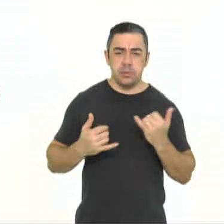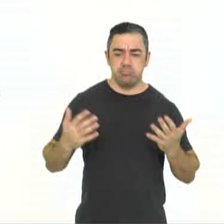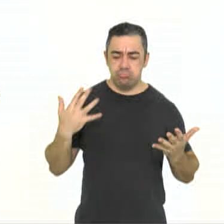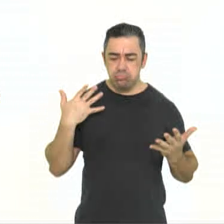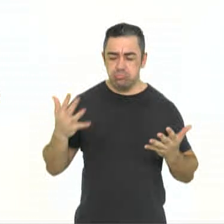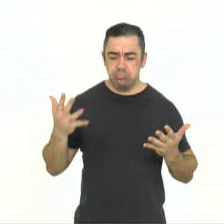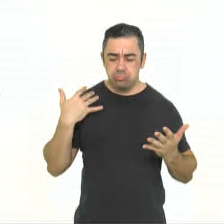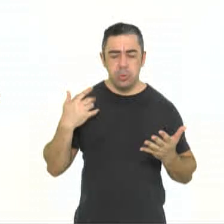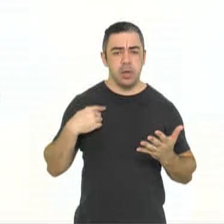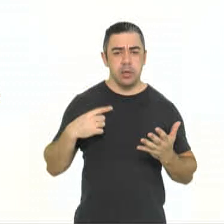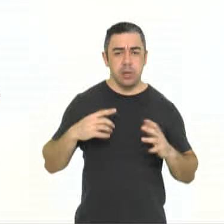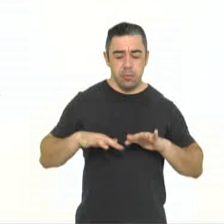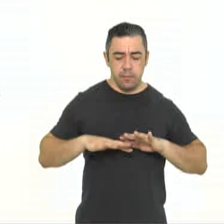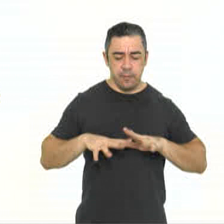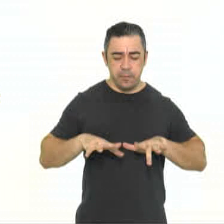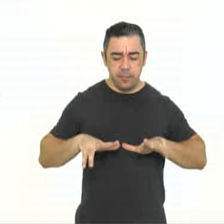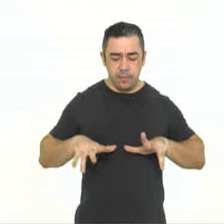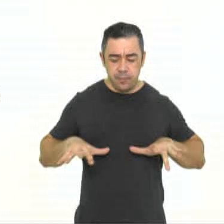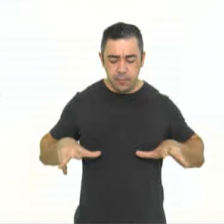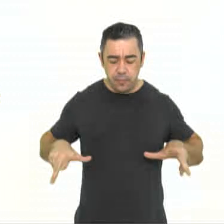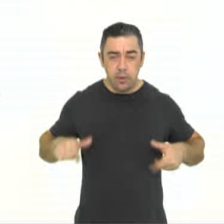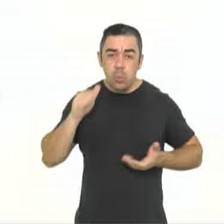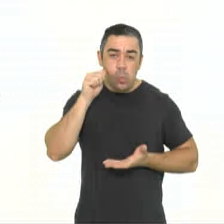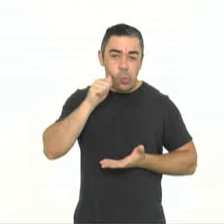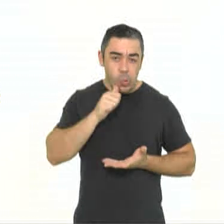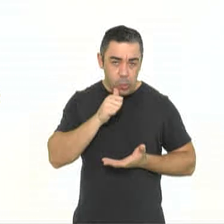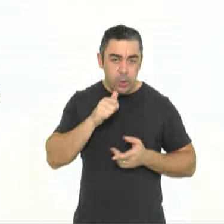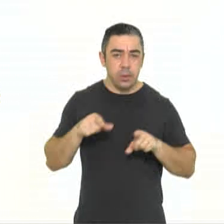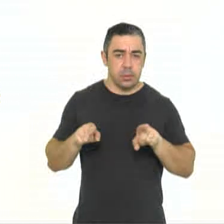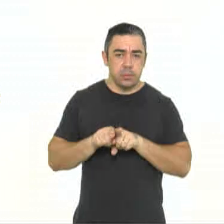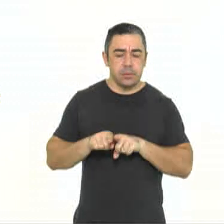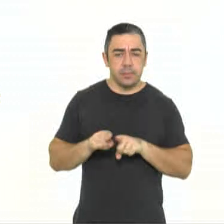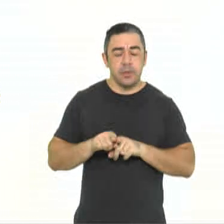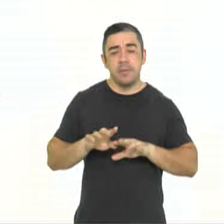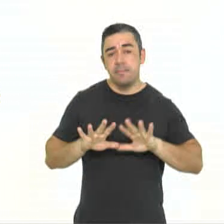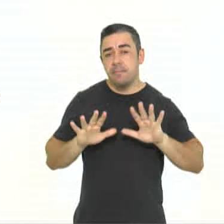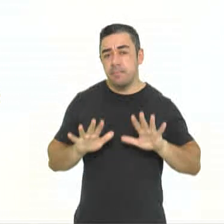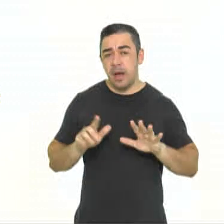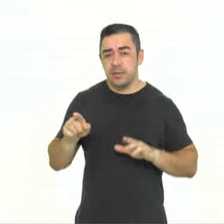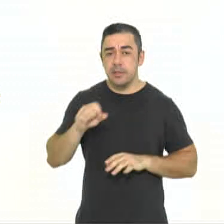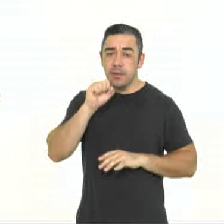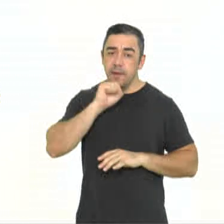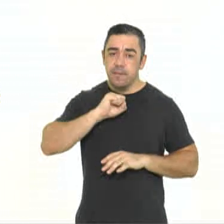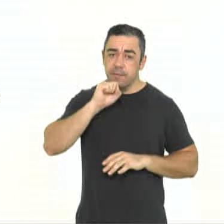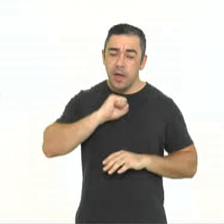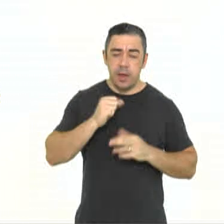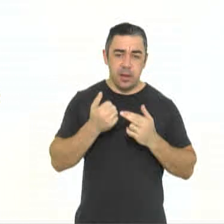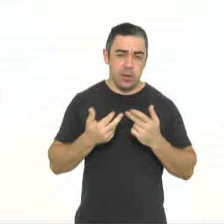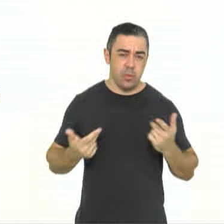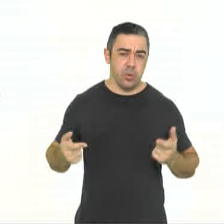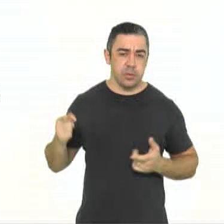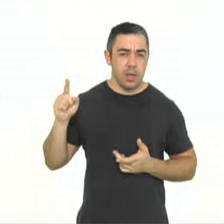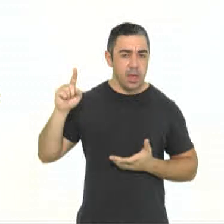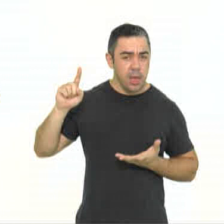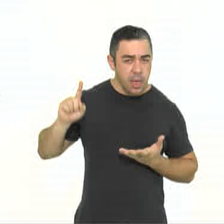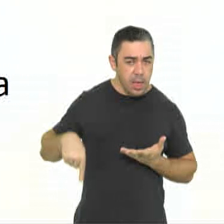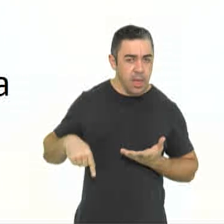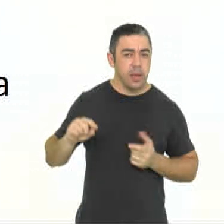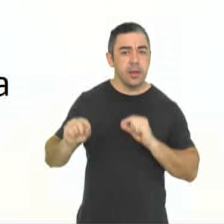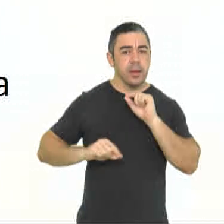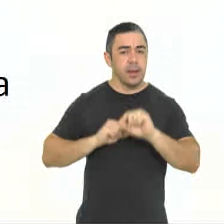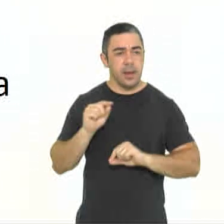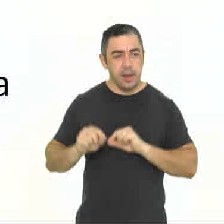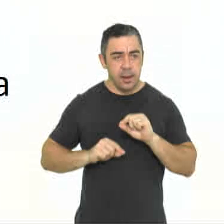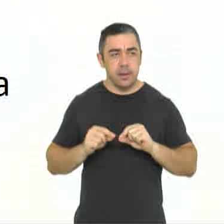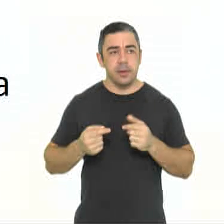enfunadas pelos redondos vestidos a balão, mas daquelas velhas coisas sobre